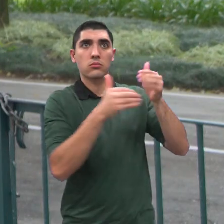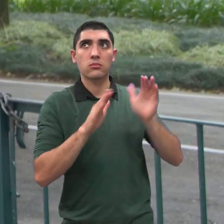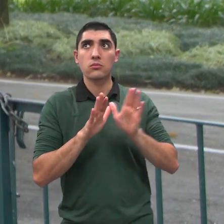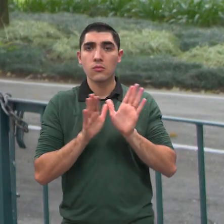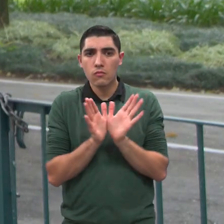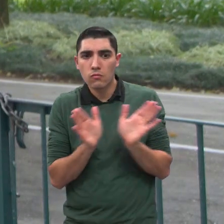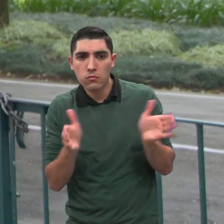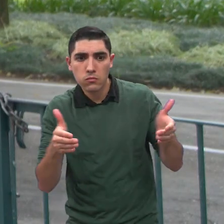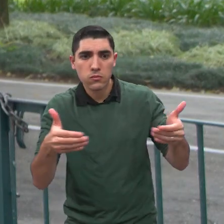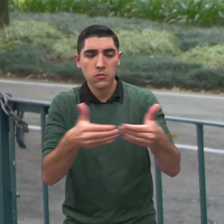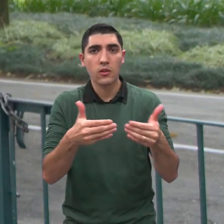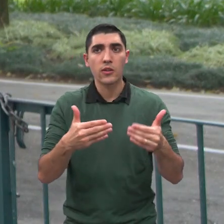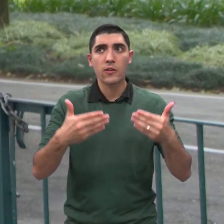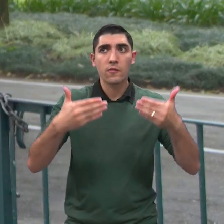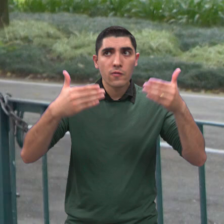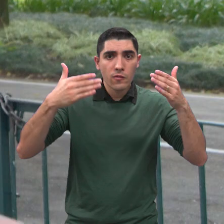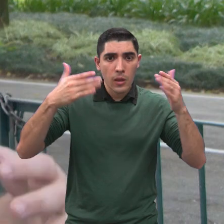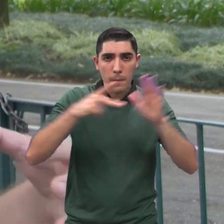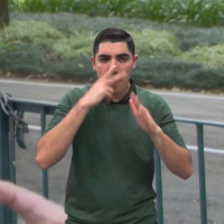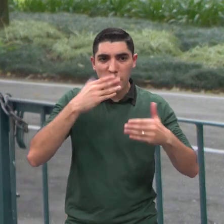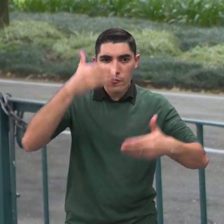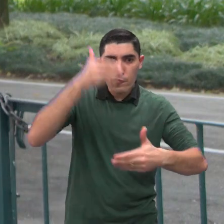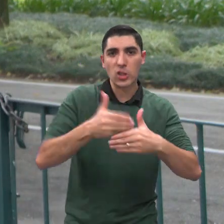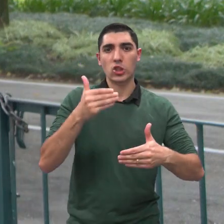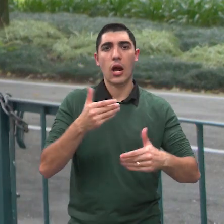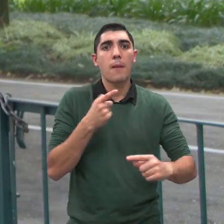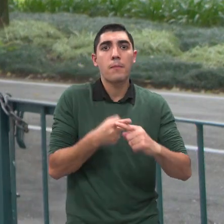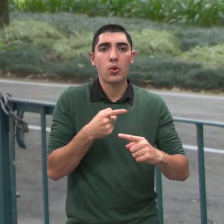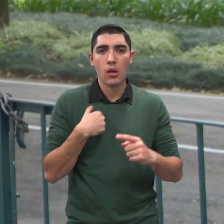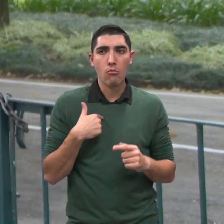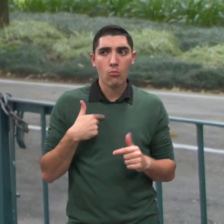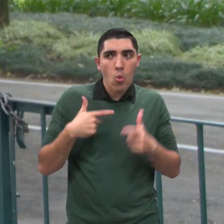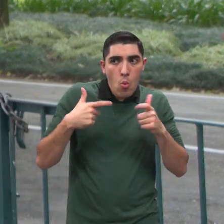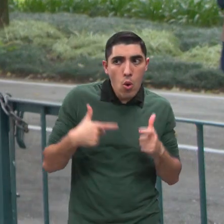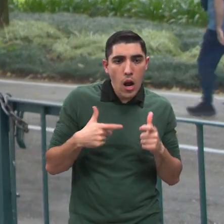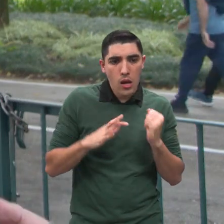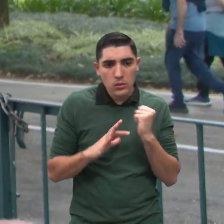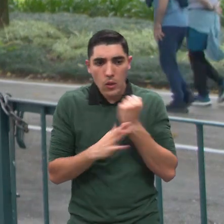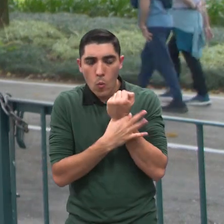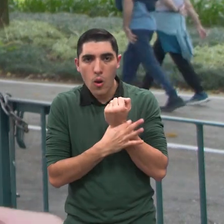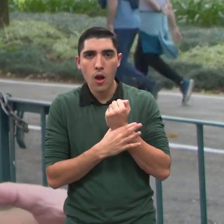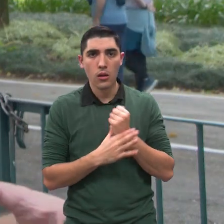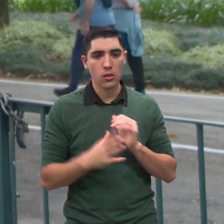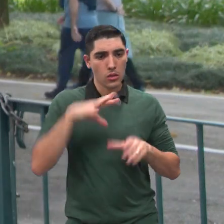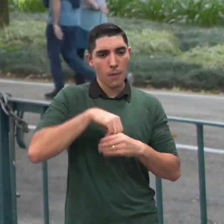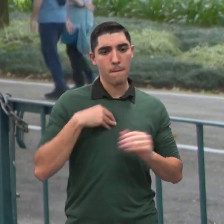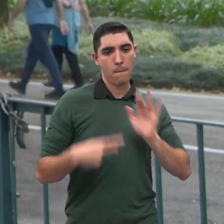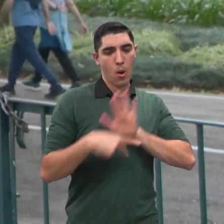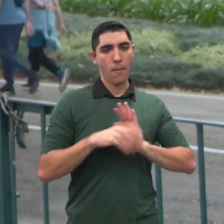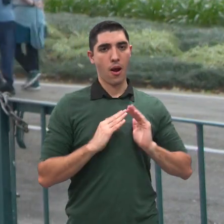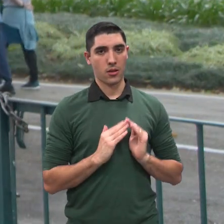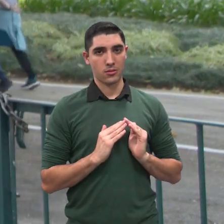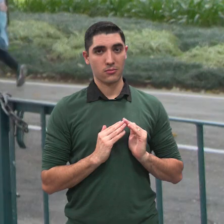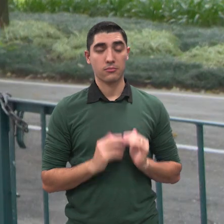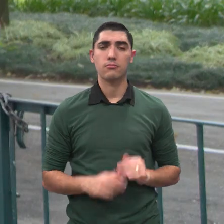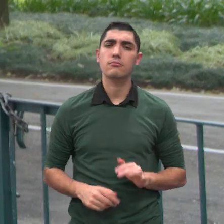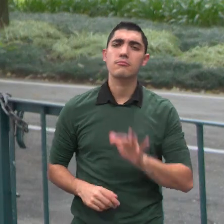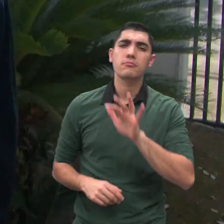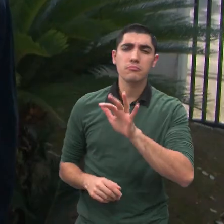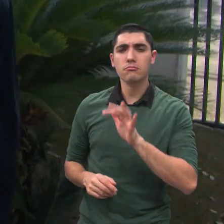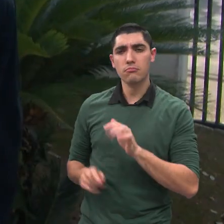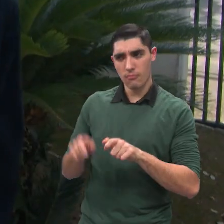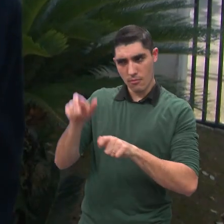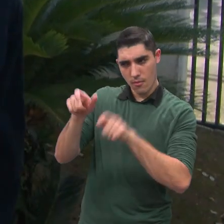essa sensação, né, de você estar num abrigo, né, você estar fechado ali na segurança da sua casa, assim,